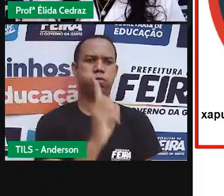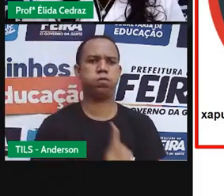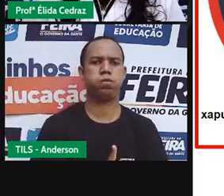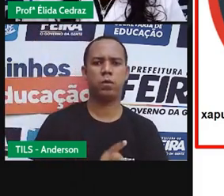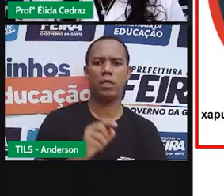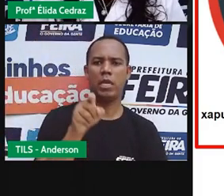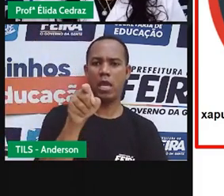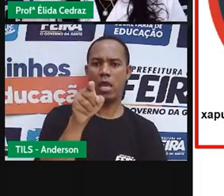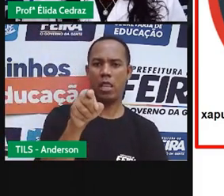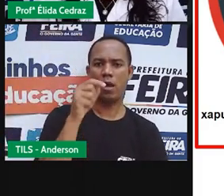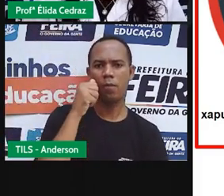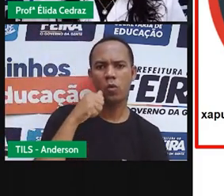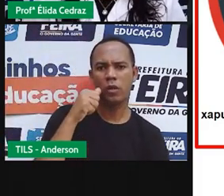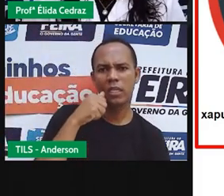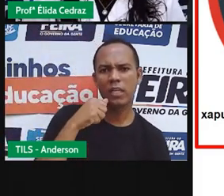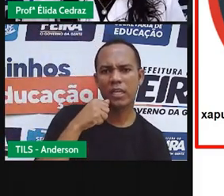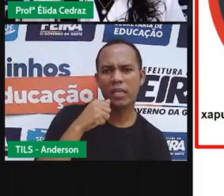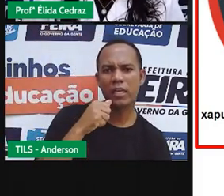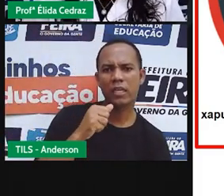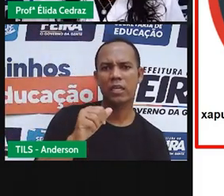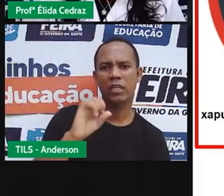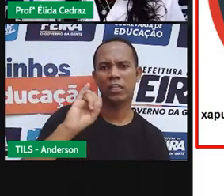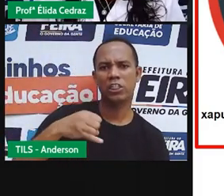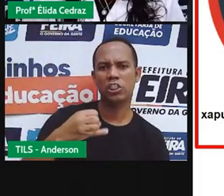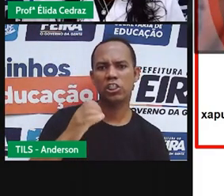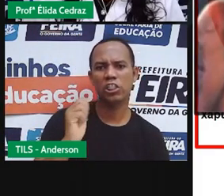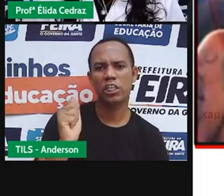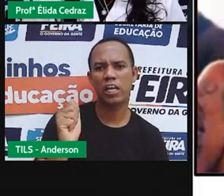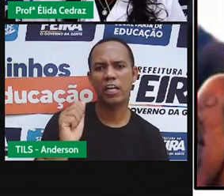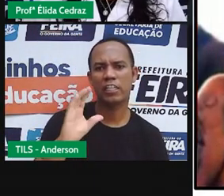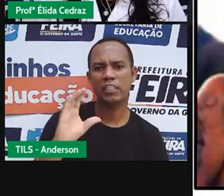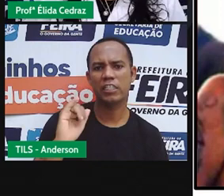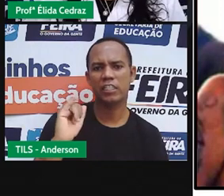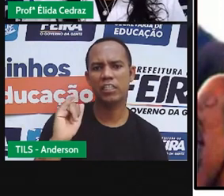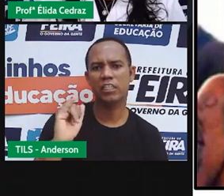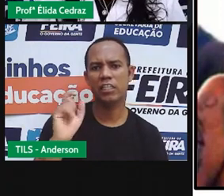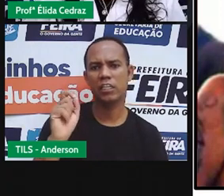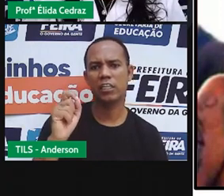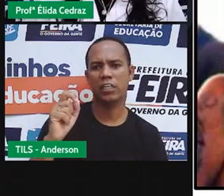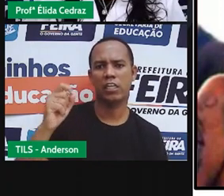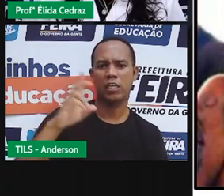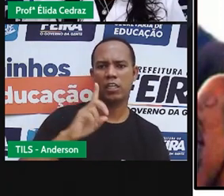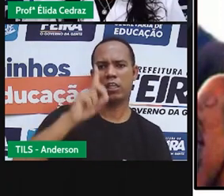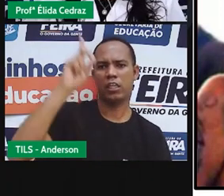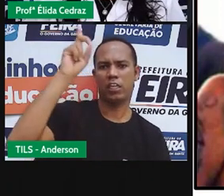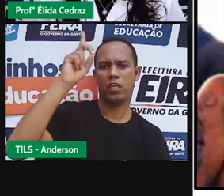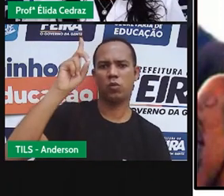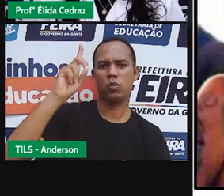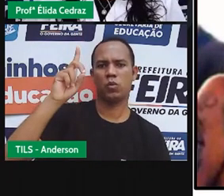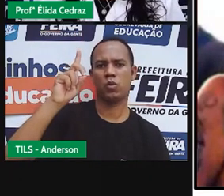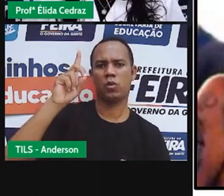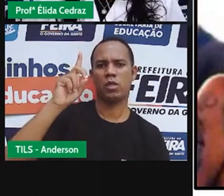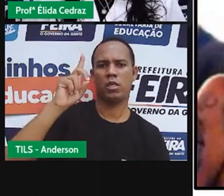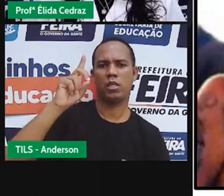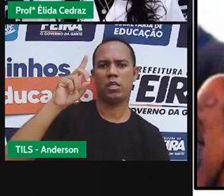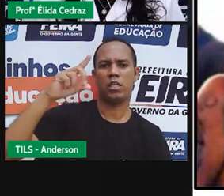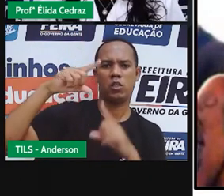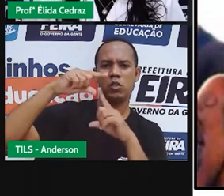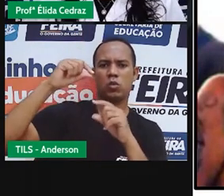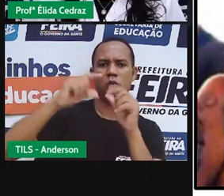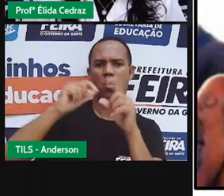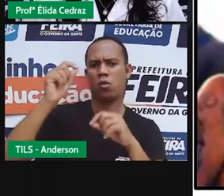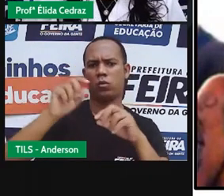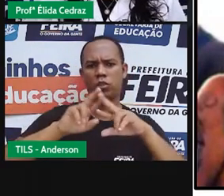lua, Guaraci, que é o deus sol. E esses são alguns pajés muito